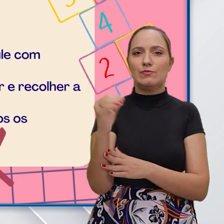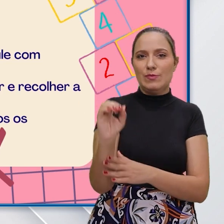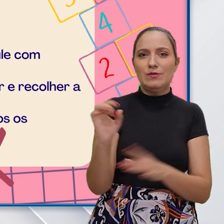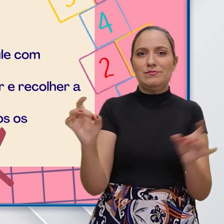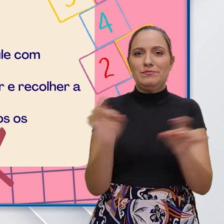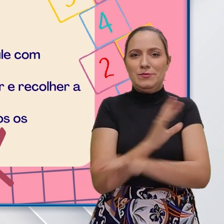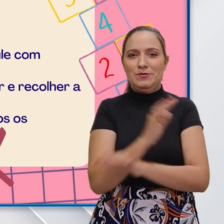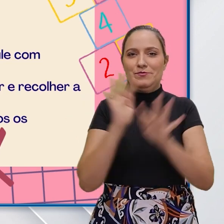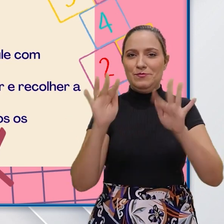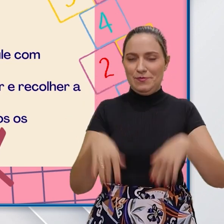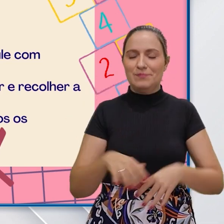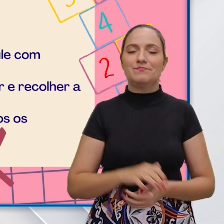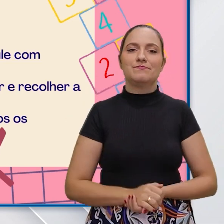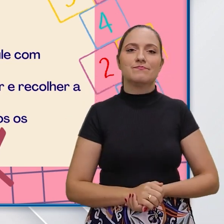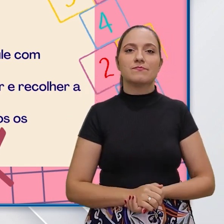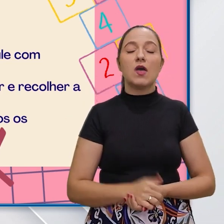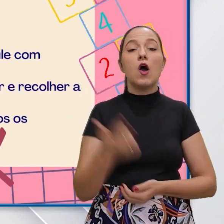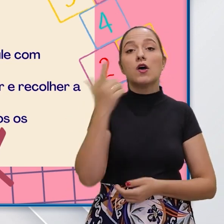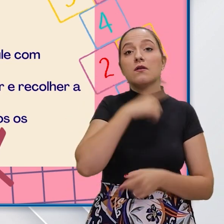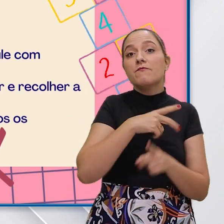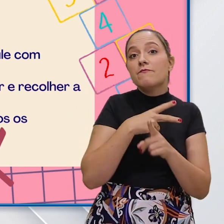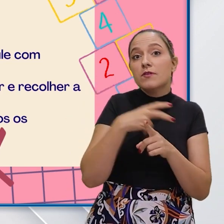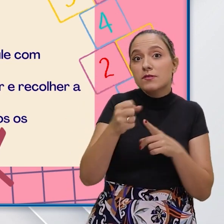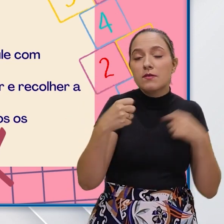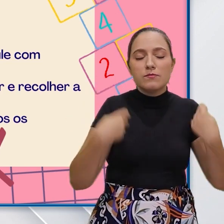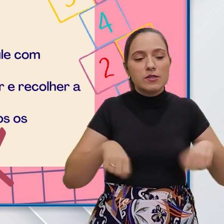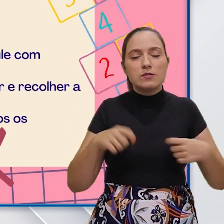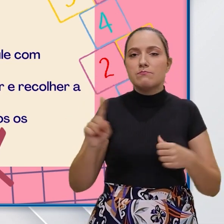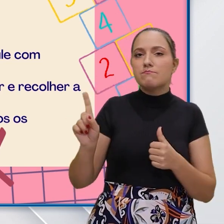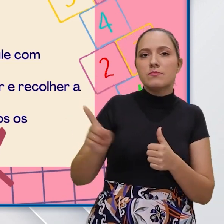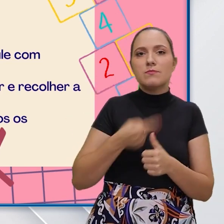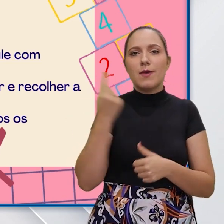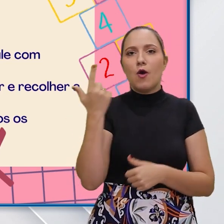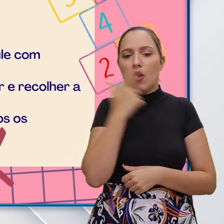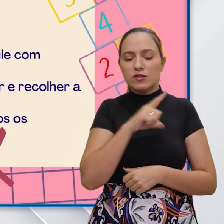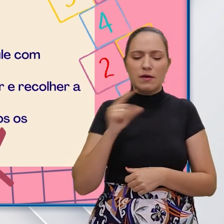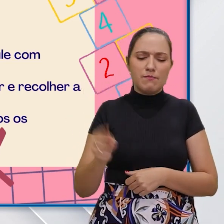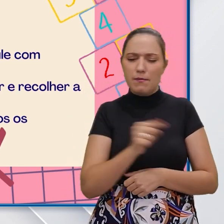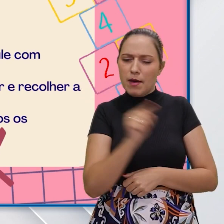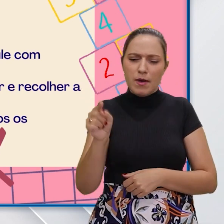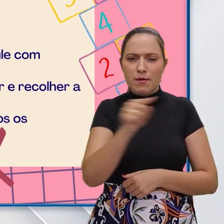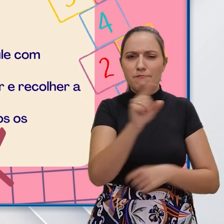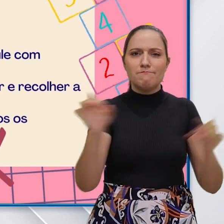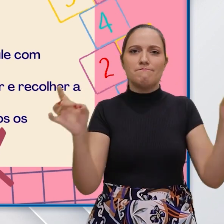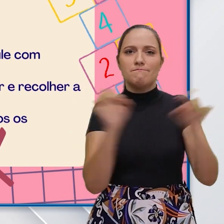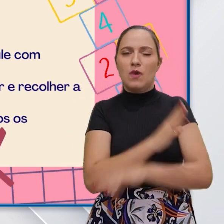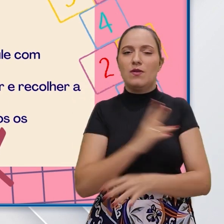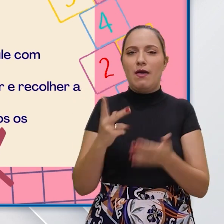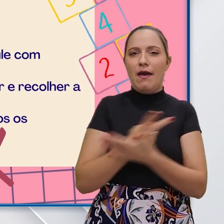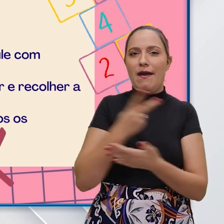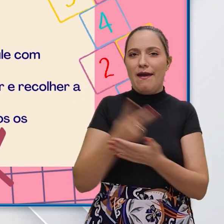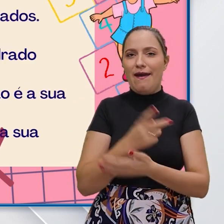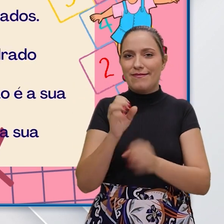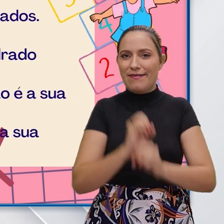números. Vence quem passar por todas as casas primeiro, sem